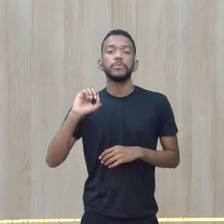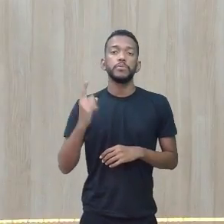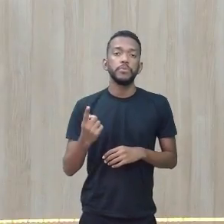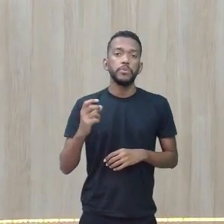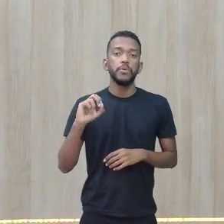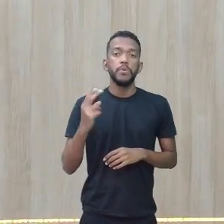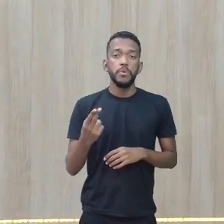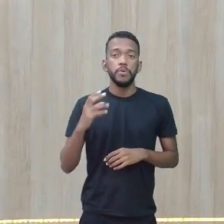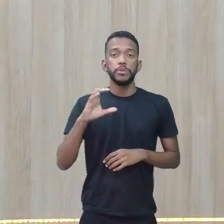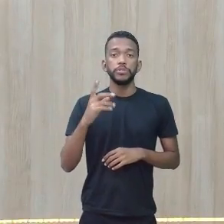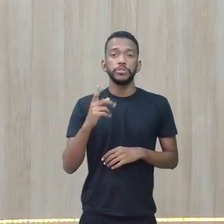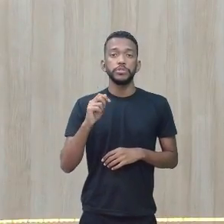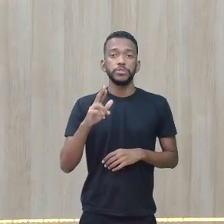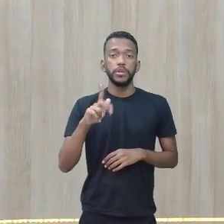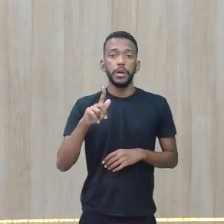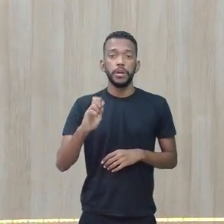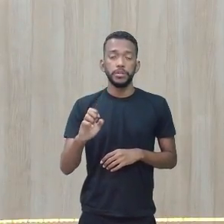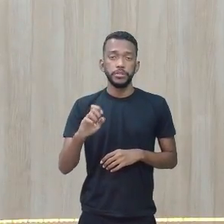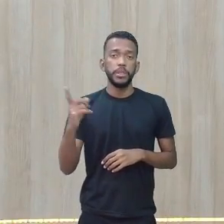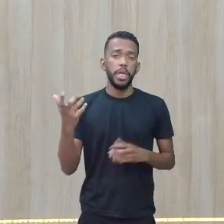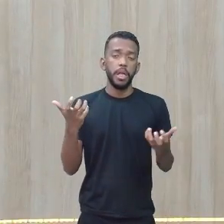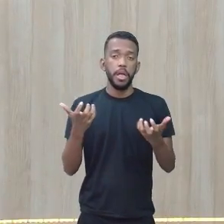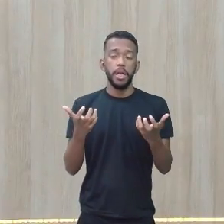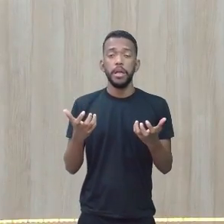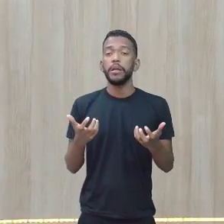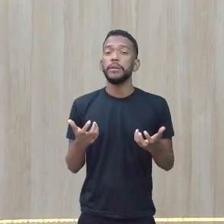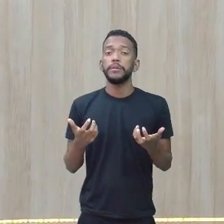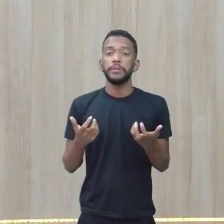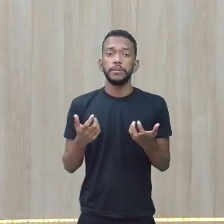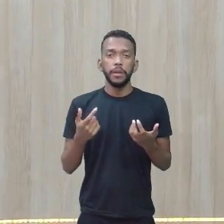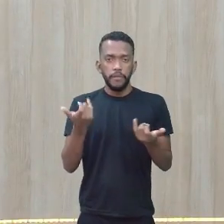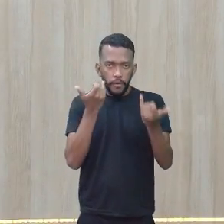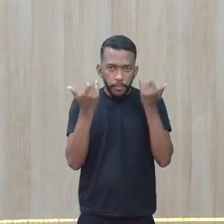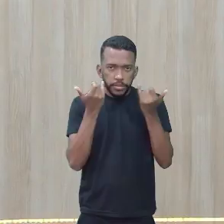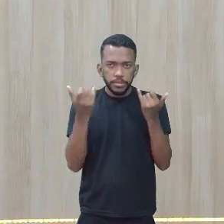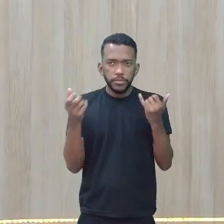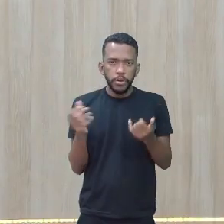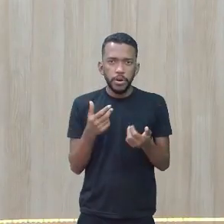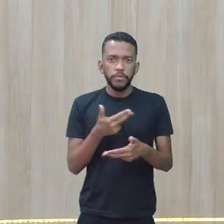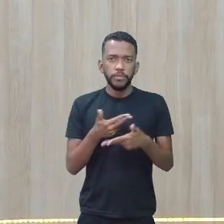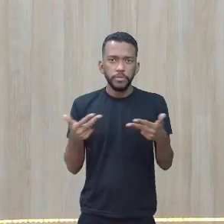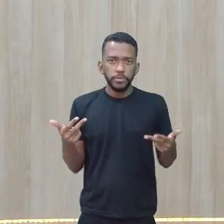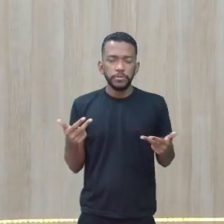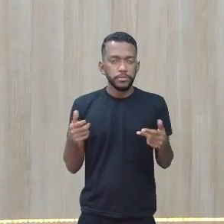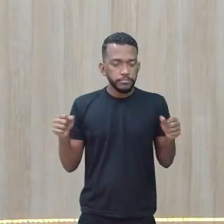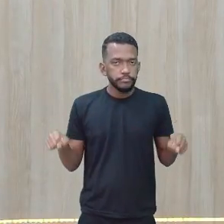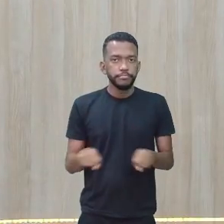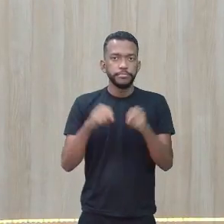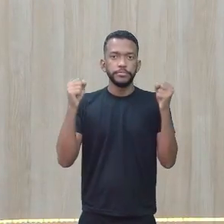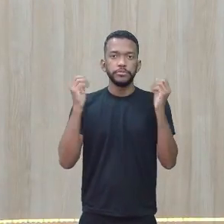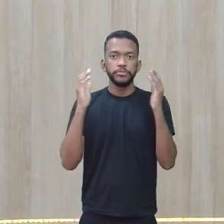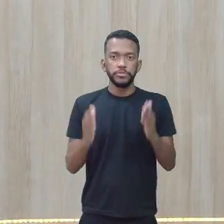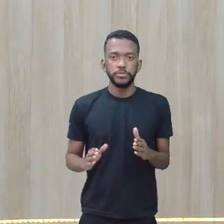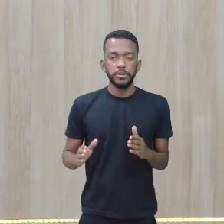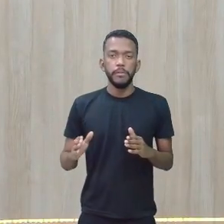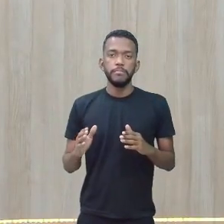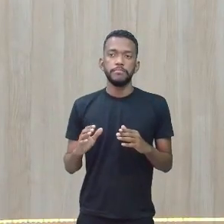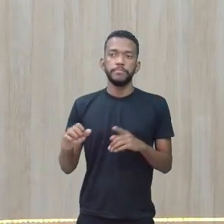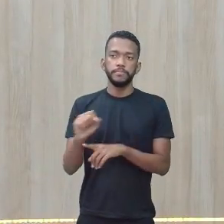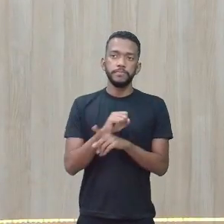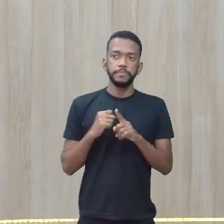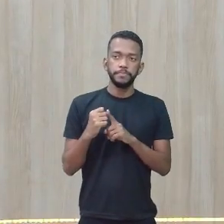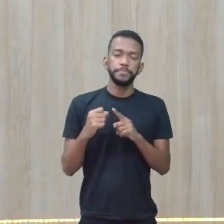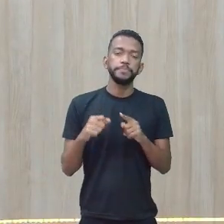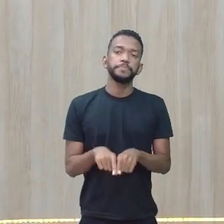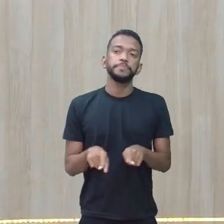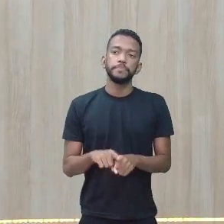social até para quebrar essa informação, né? Trazer uma informação nova, fazer com que esse clichê seja quebrado socialmente também, para